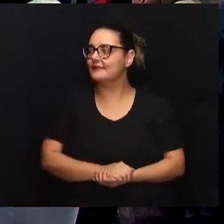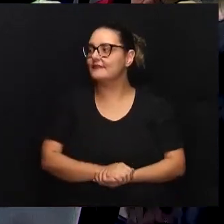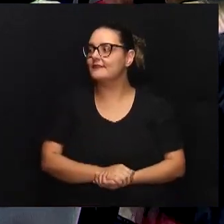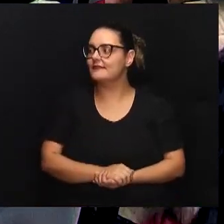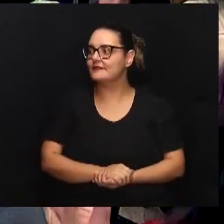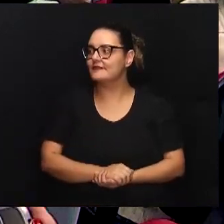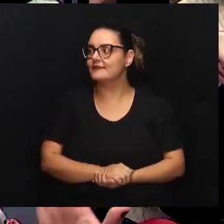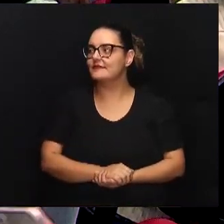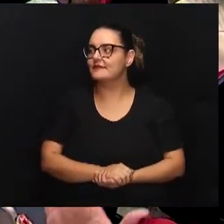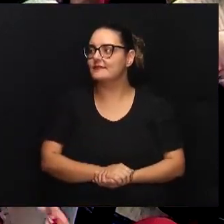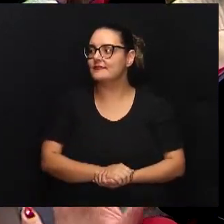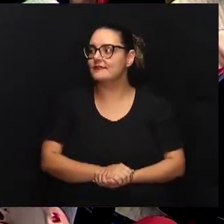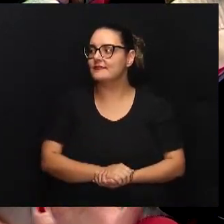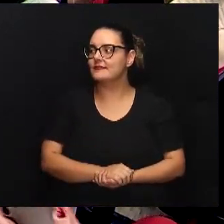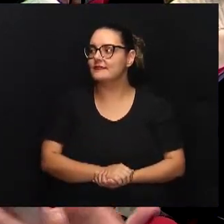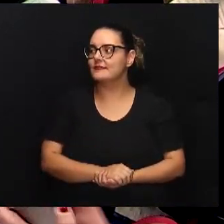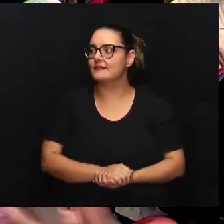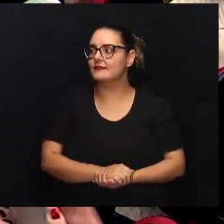Paola Miguel.